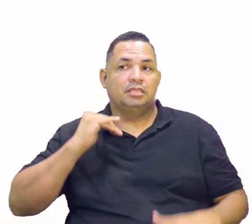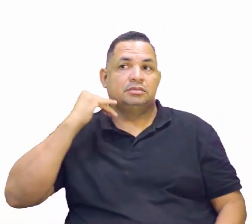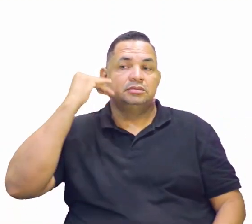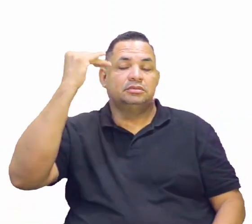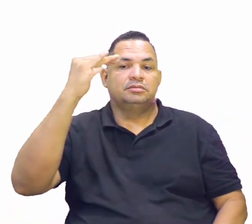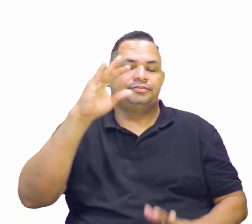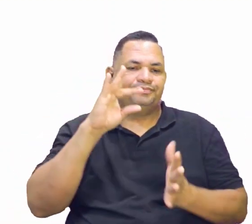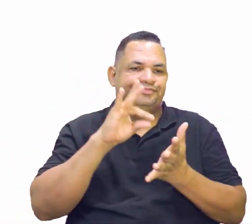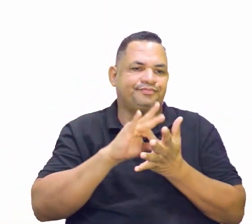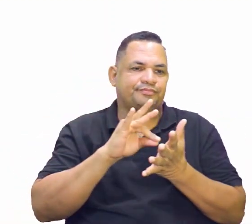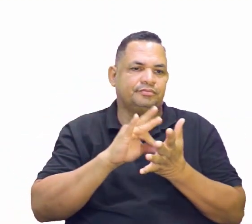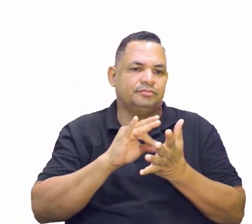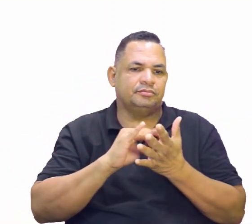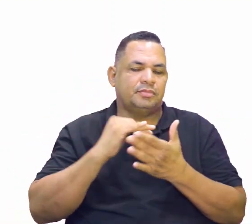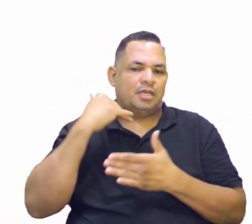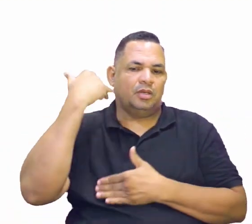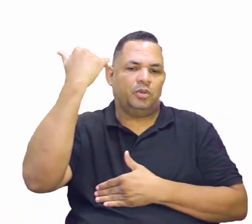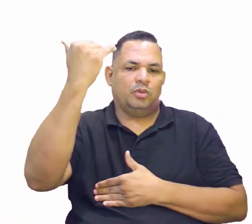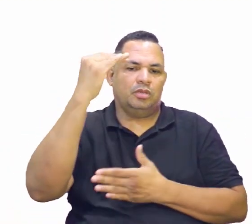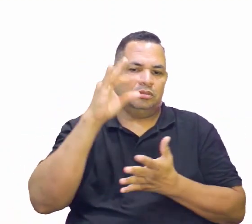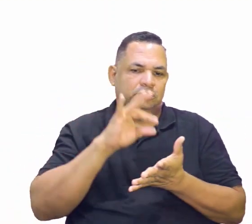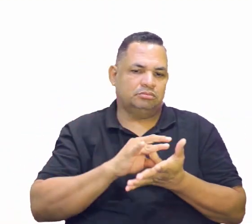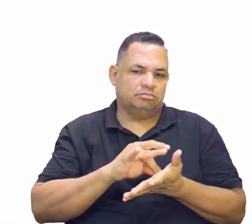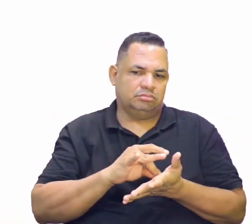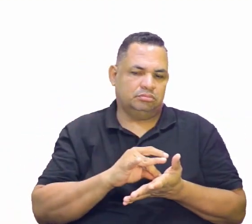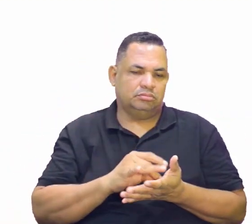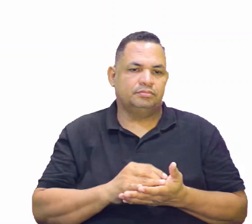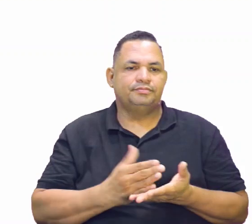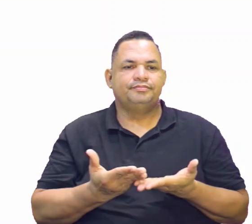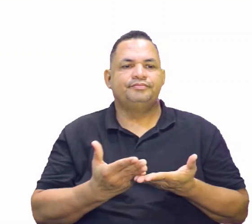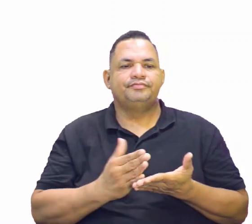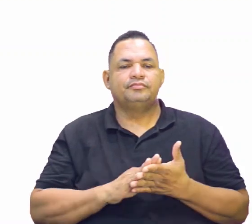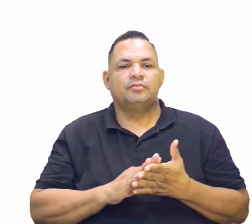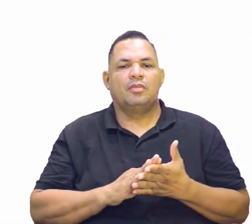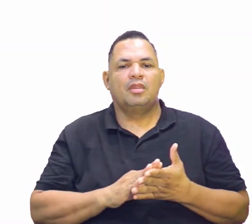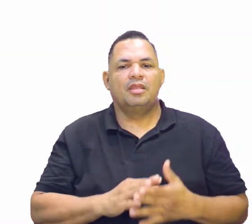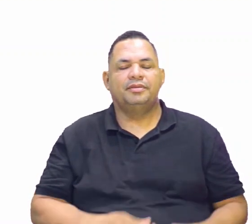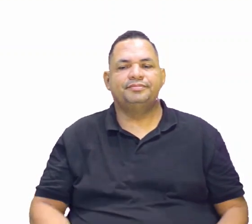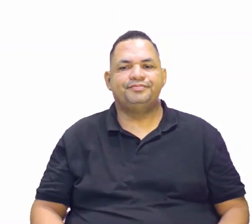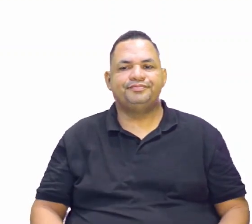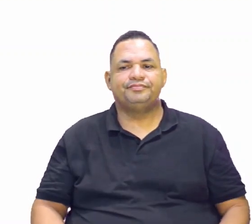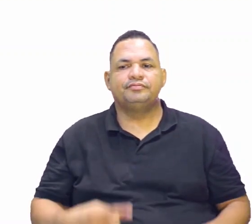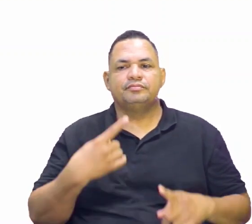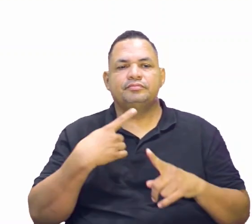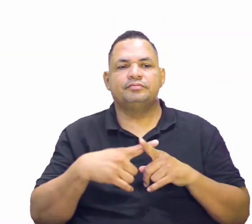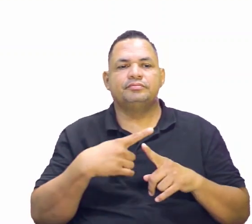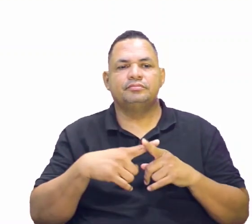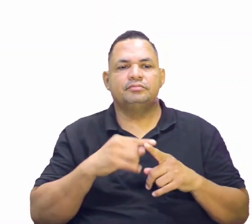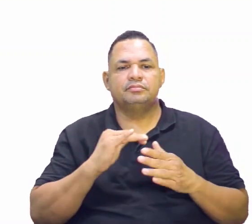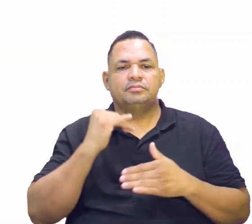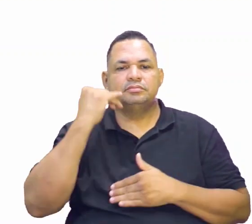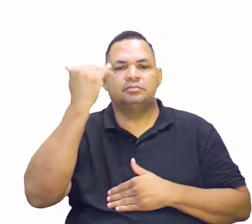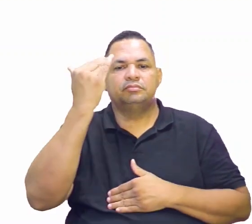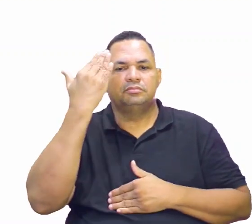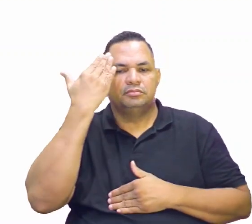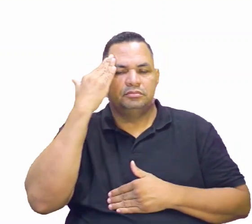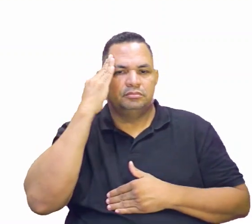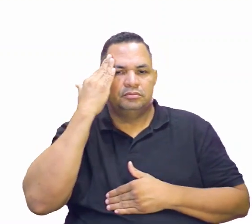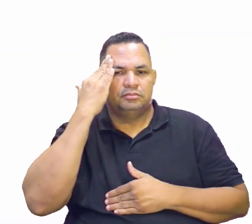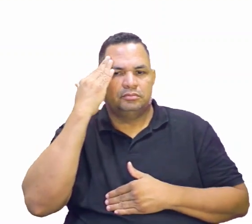surreal, aquilo que está para além do real, que é mais que o real, porque transcende a